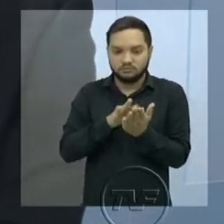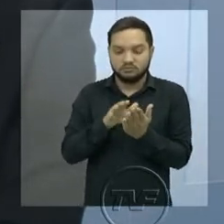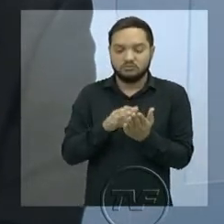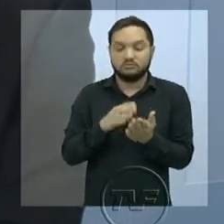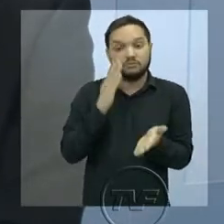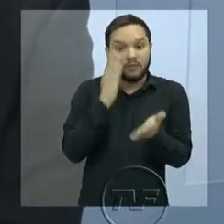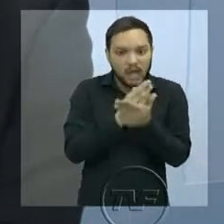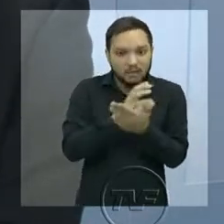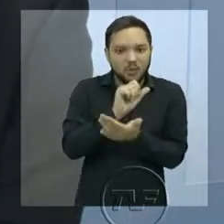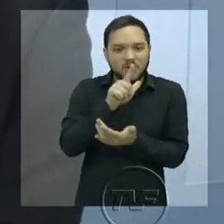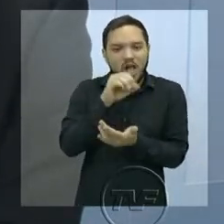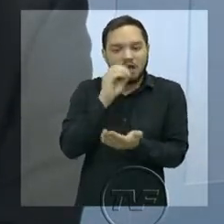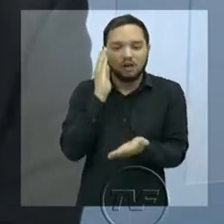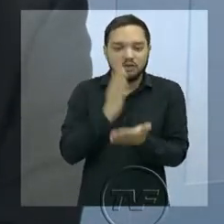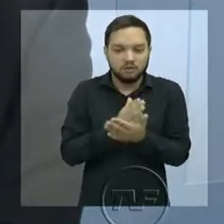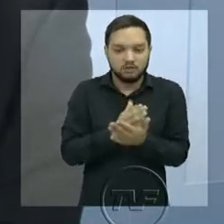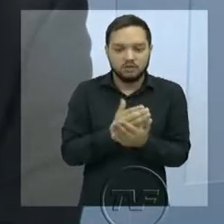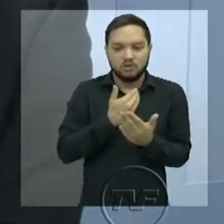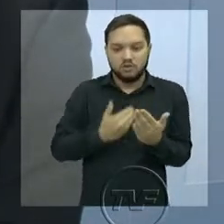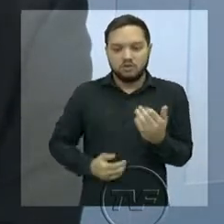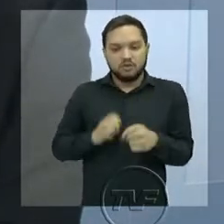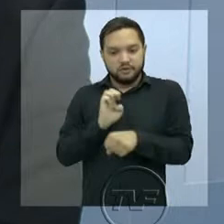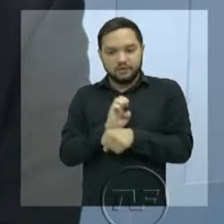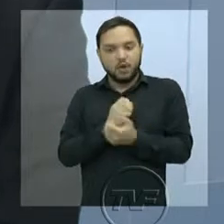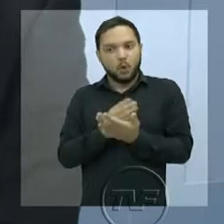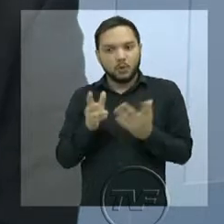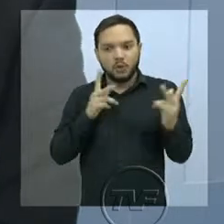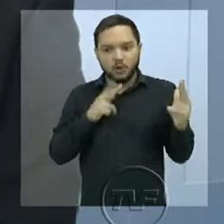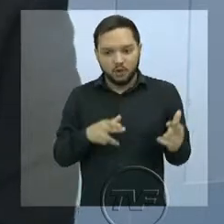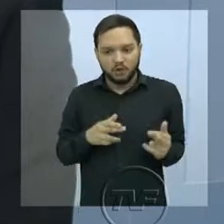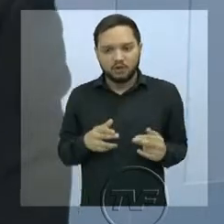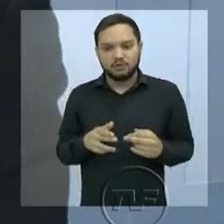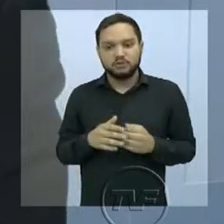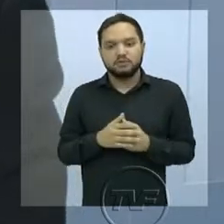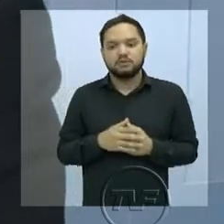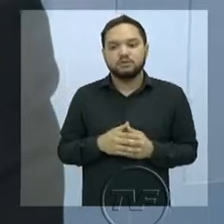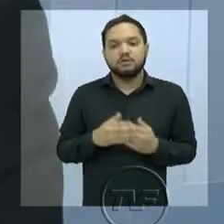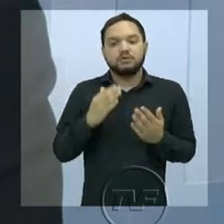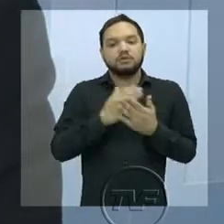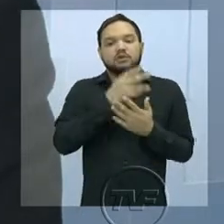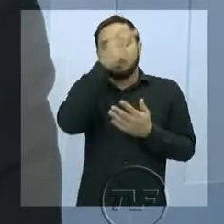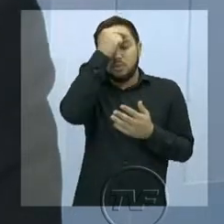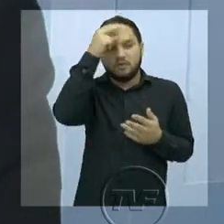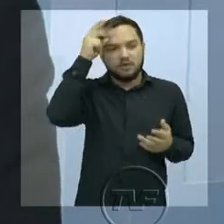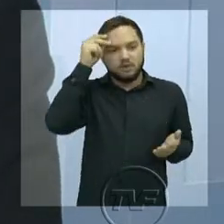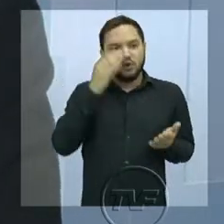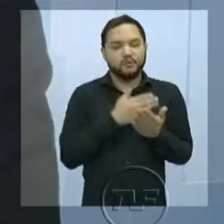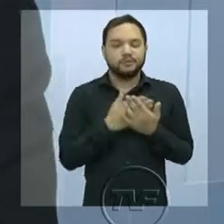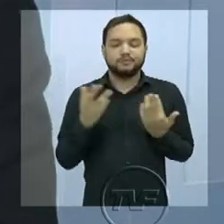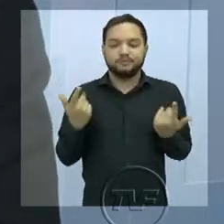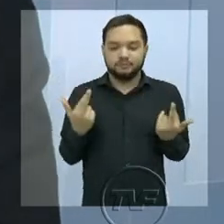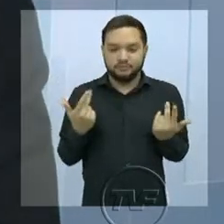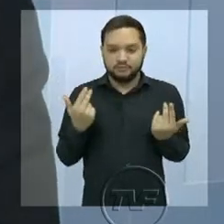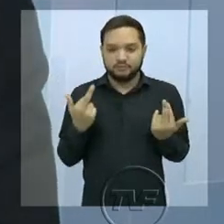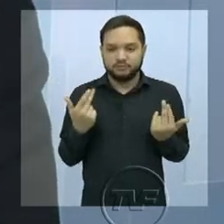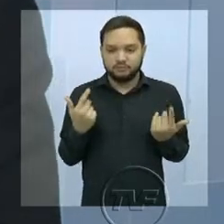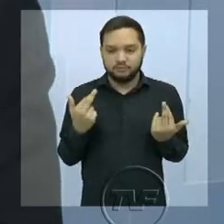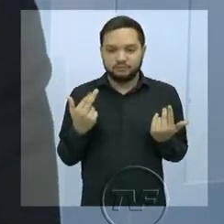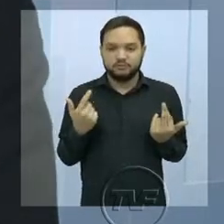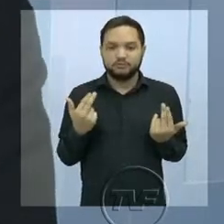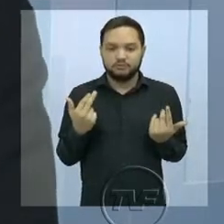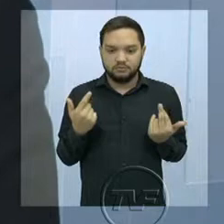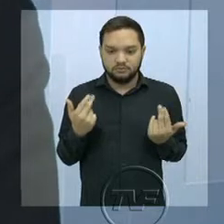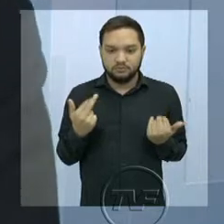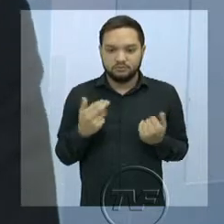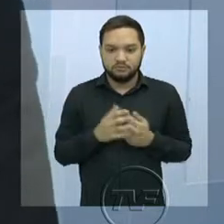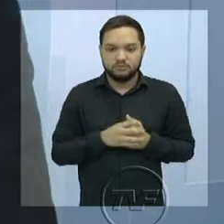cargos. Os governos estaduais estão indo no mesmo caminho e muitas das grandes prefeituras também já estão fazendo esse reajuste de contas,